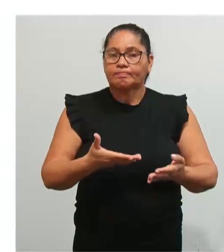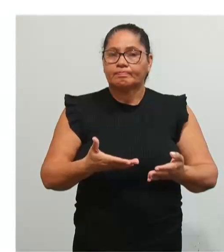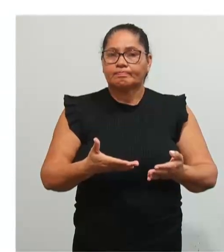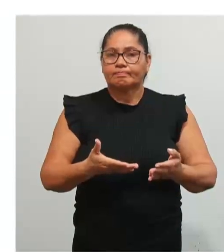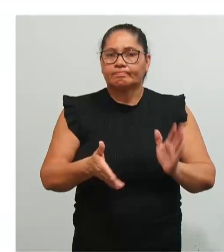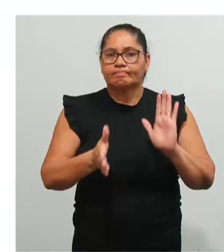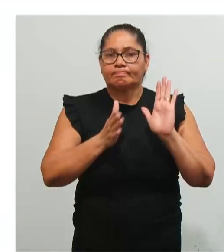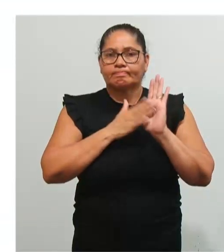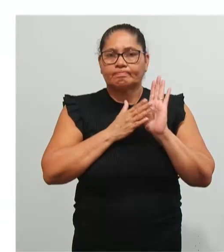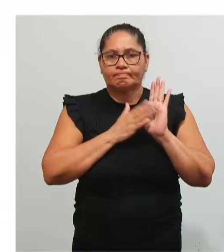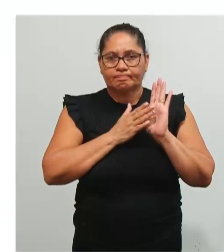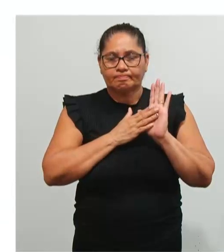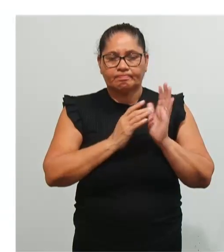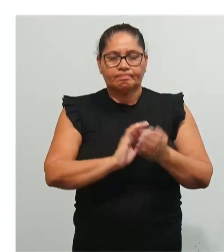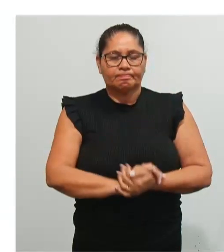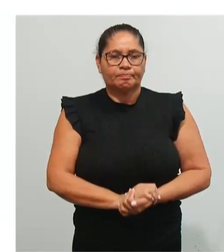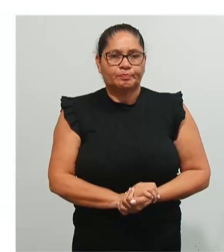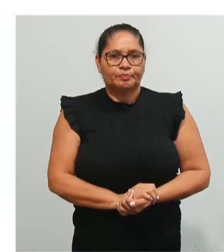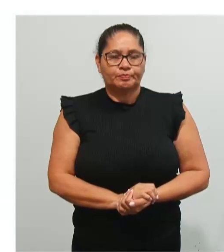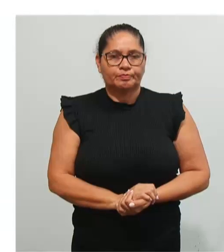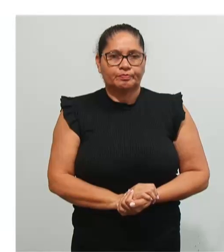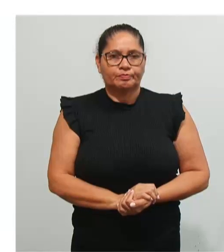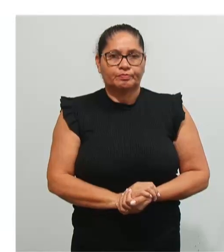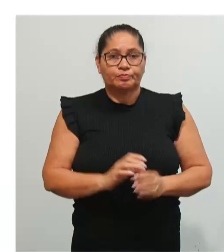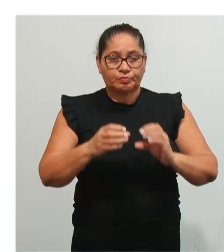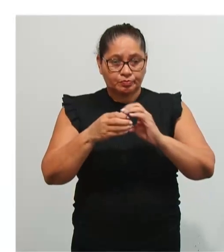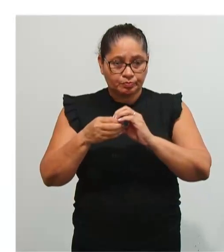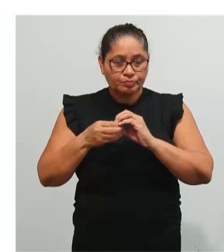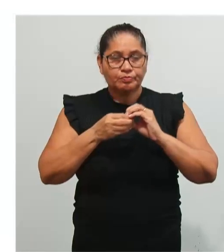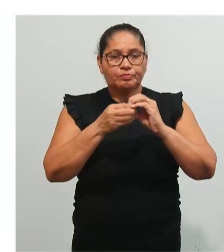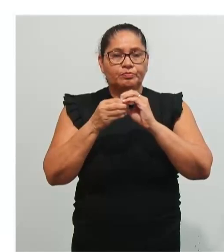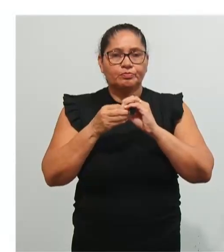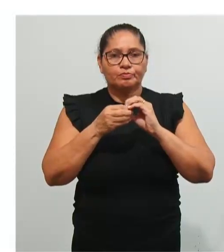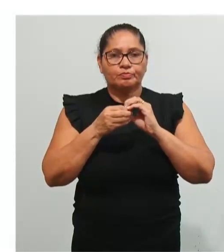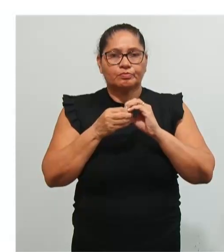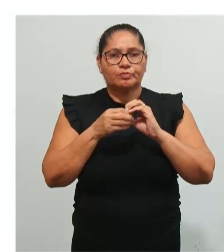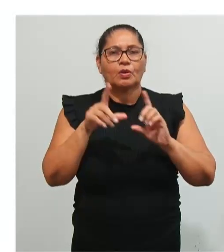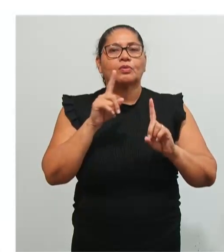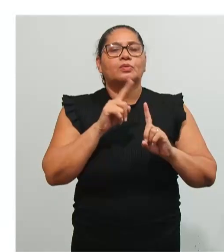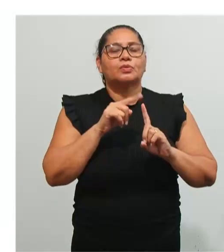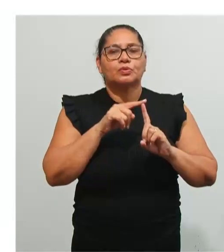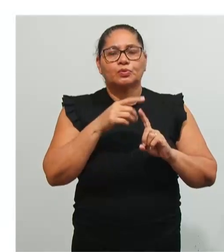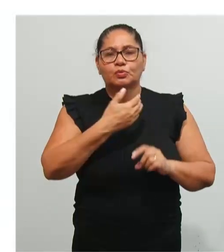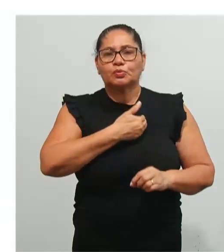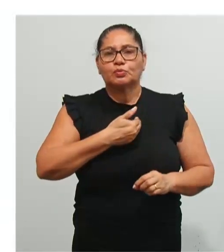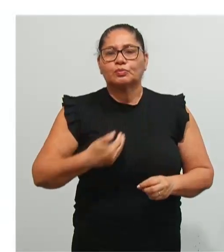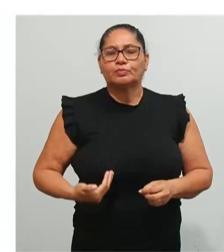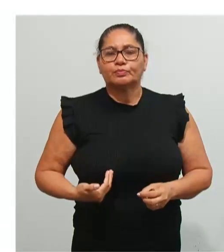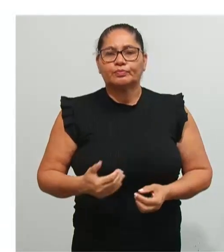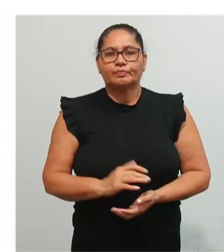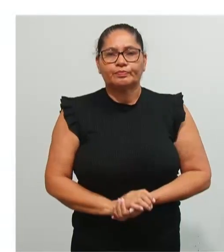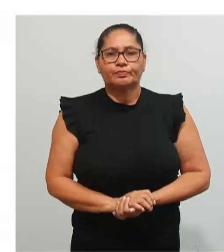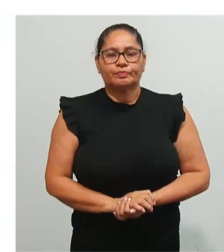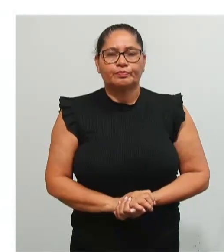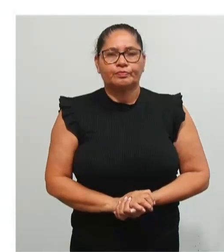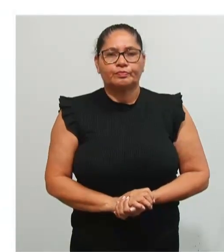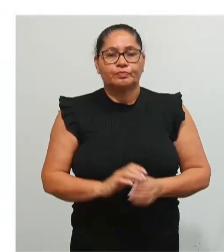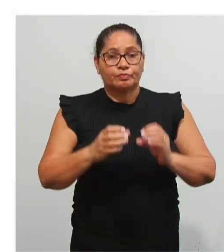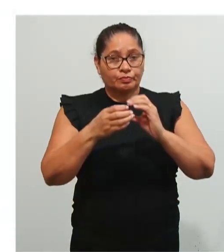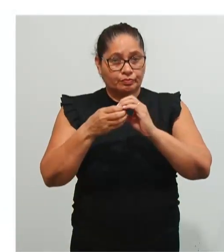partidários. O corporativismo é típico de governos